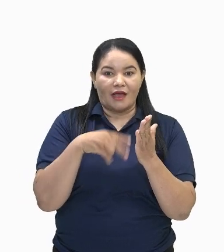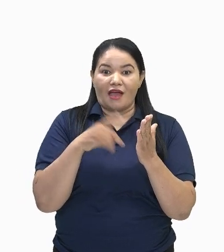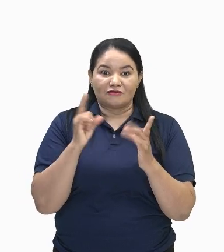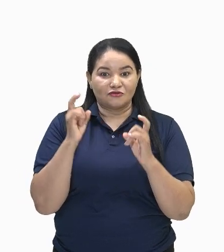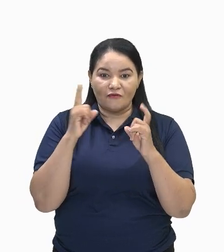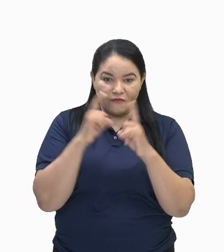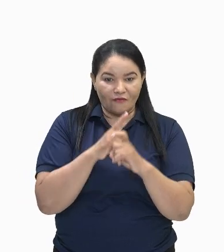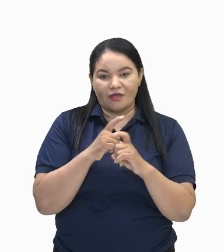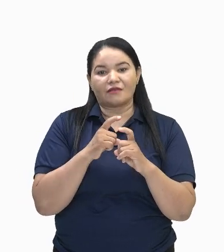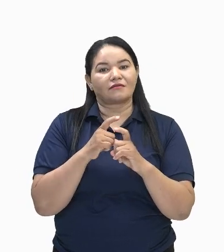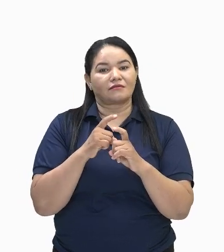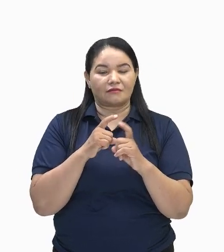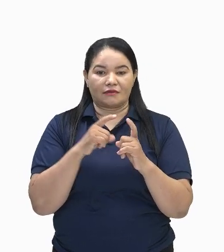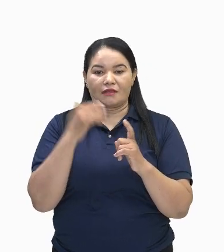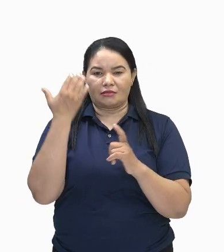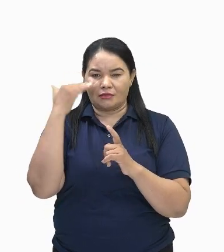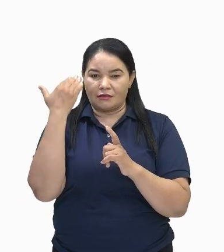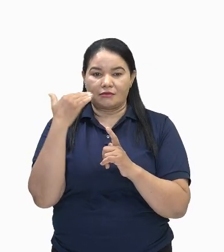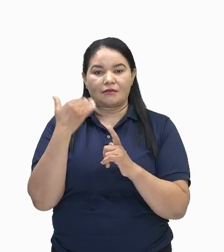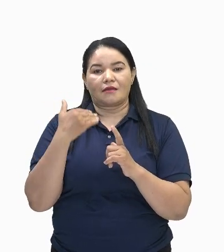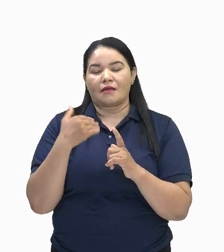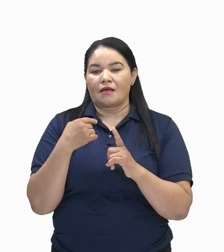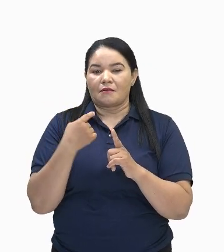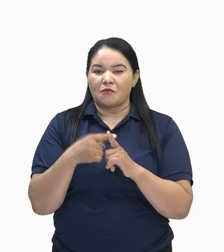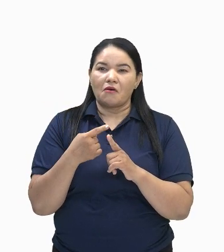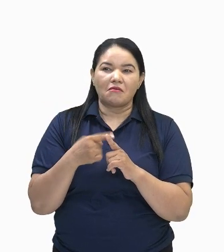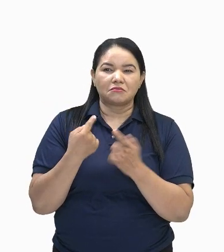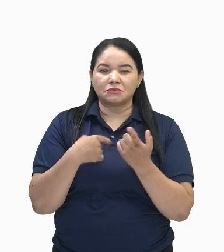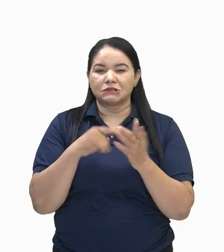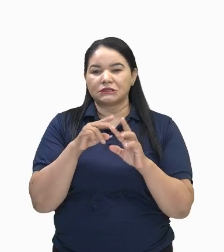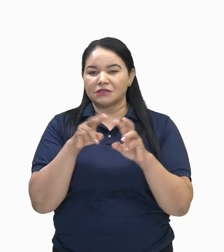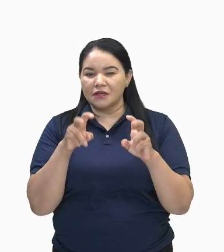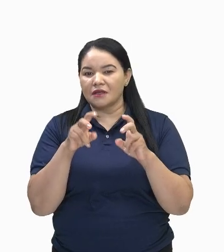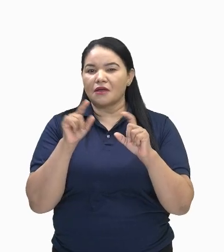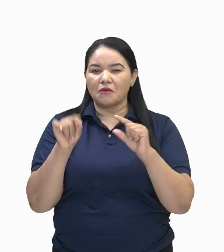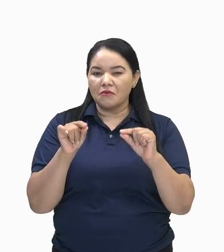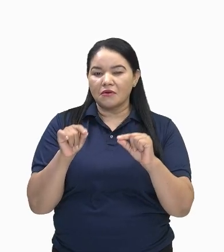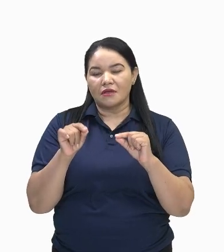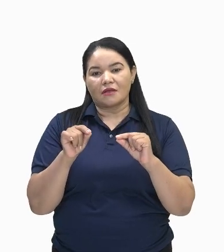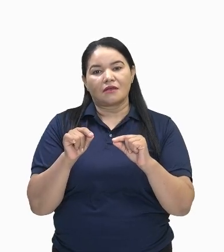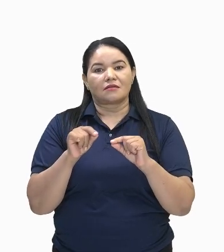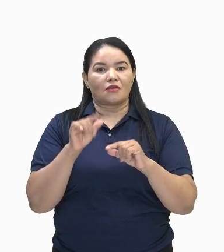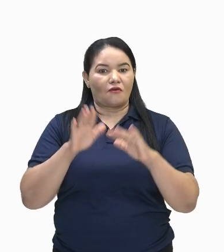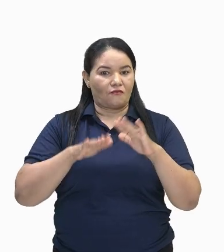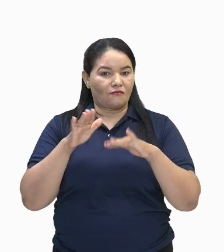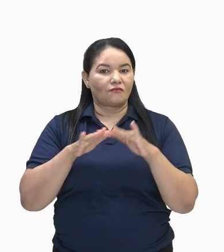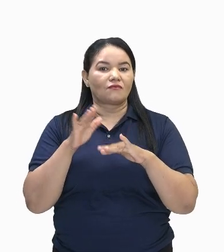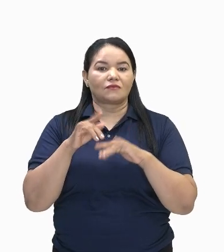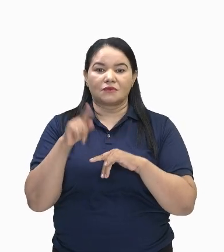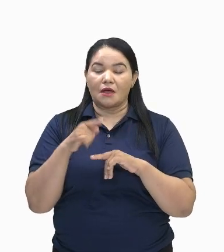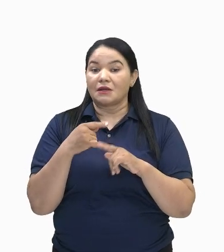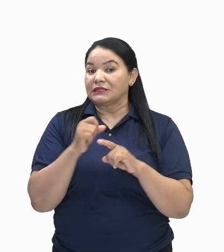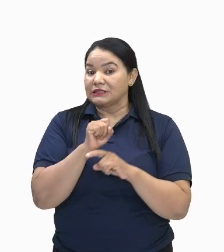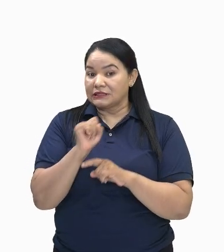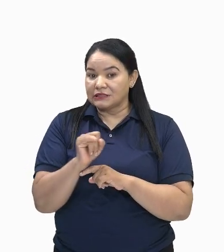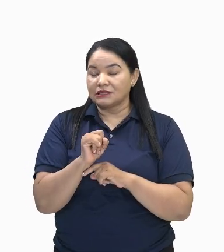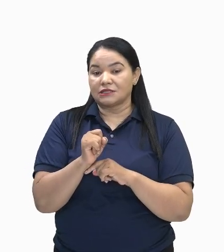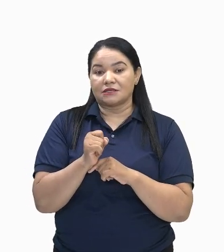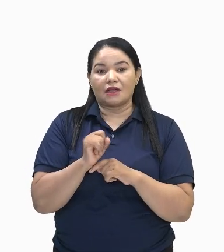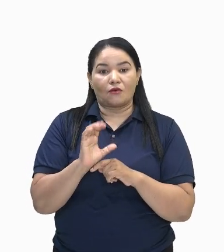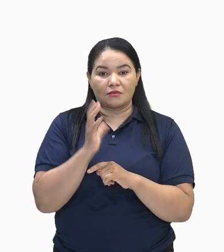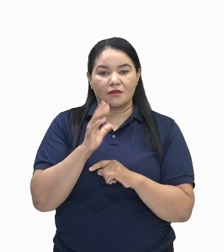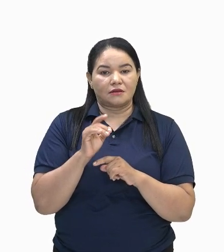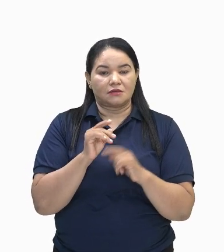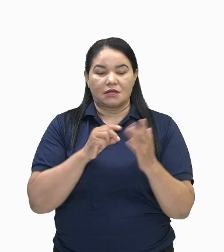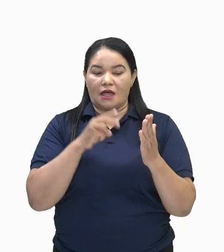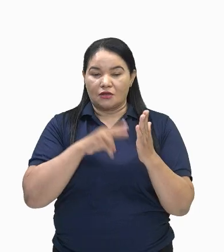dificuldade de entender do que se trata. Então, se isto acontecer, não é uma linguagem